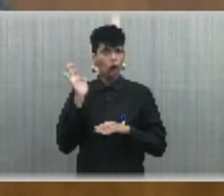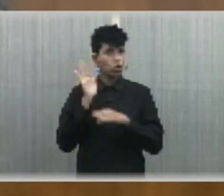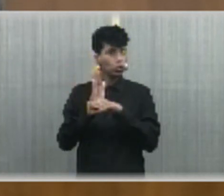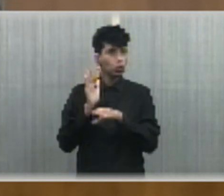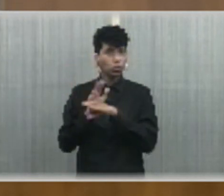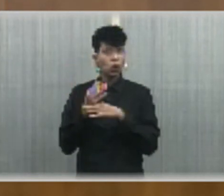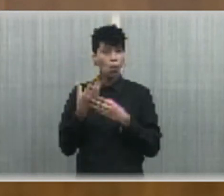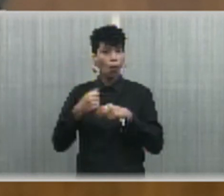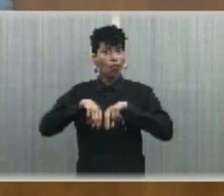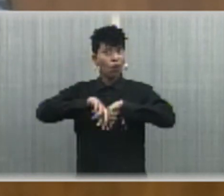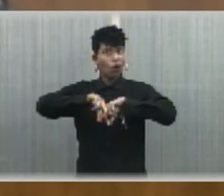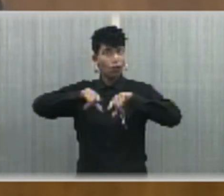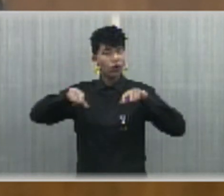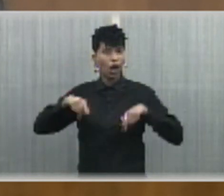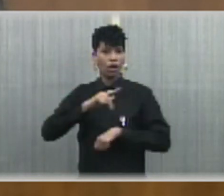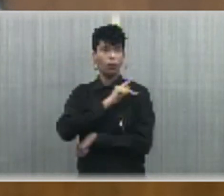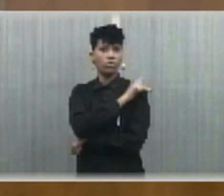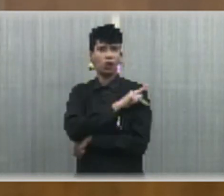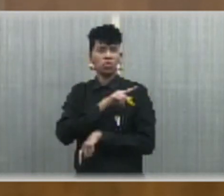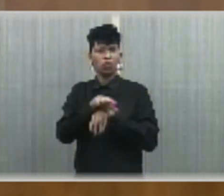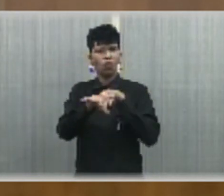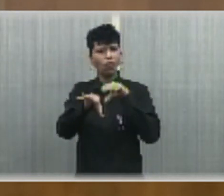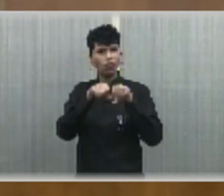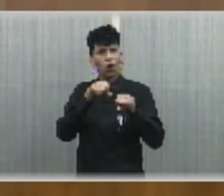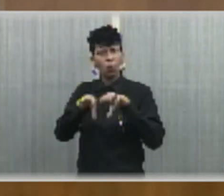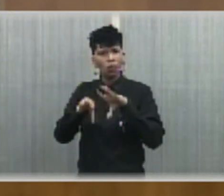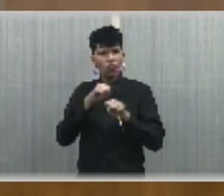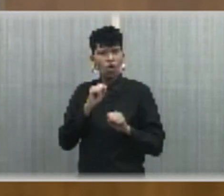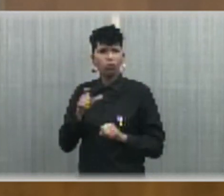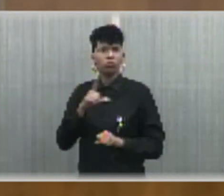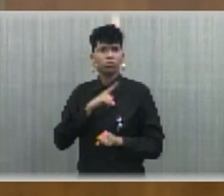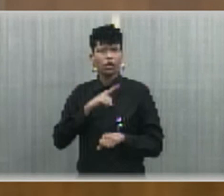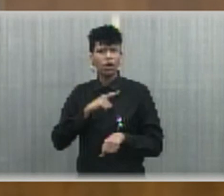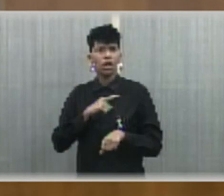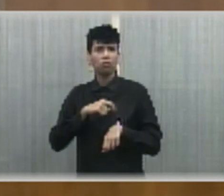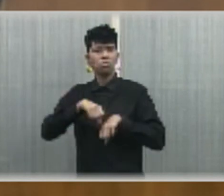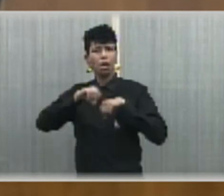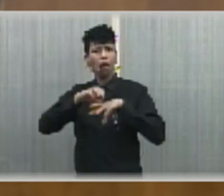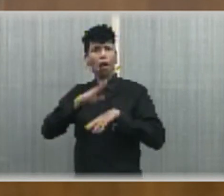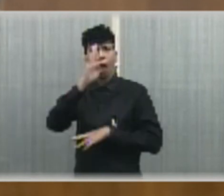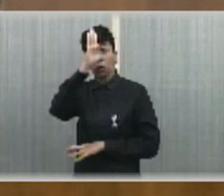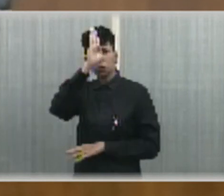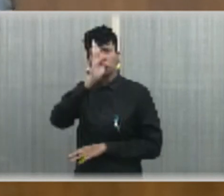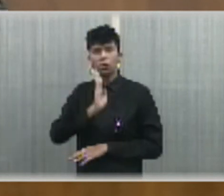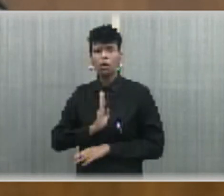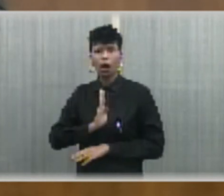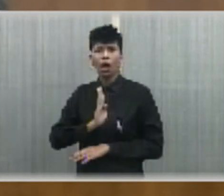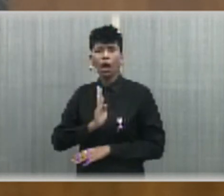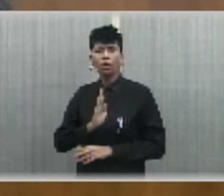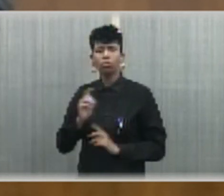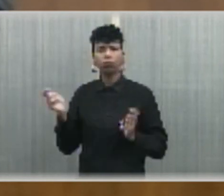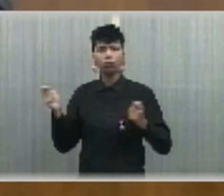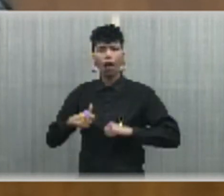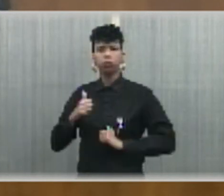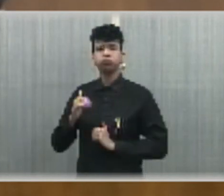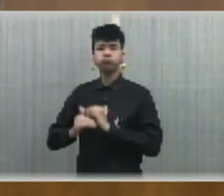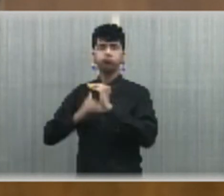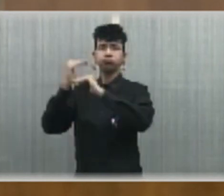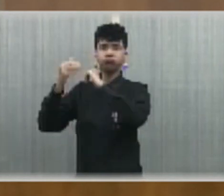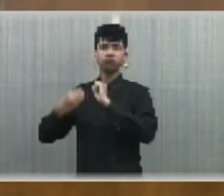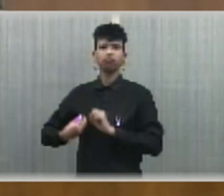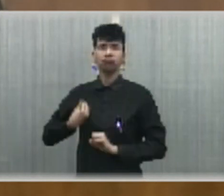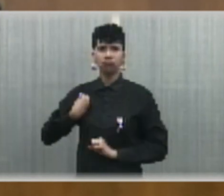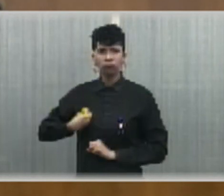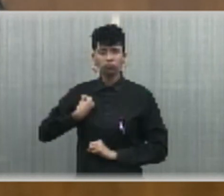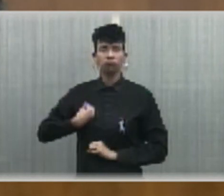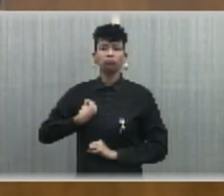piauienses, que tiveram no ensino gratuito da UESP a maneira de crescer na vida, de se